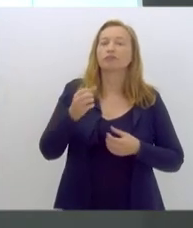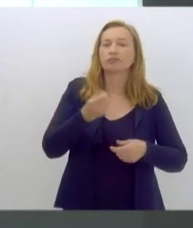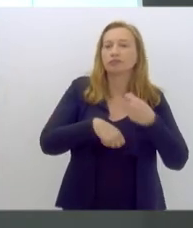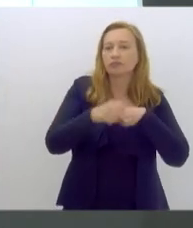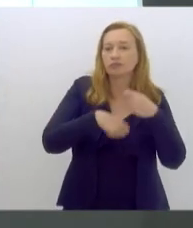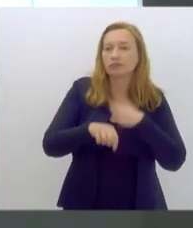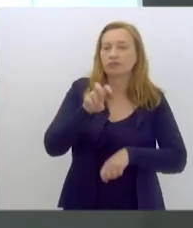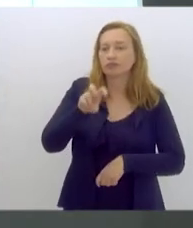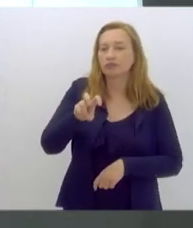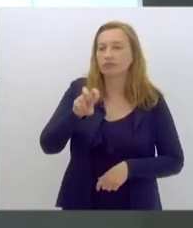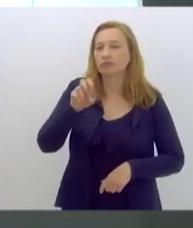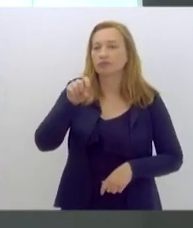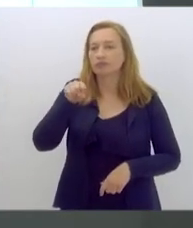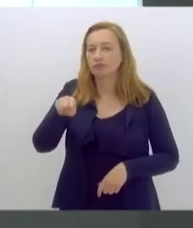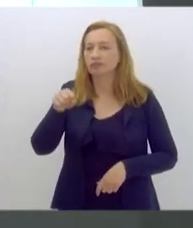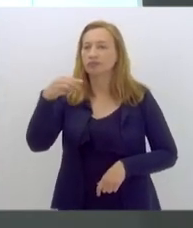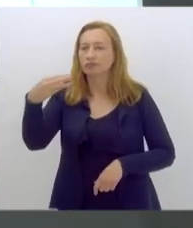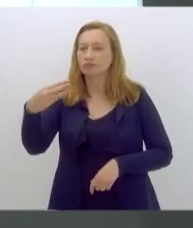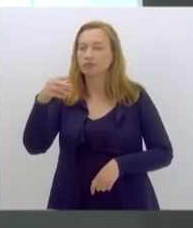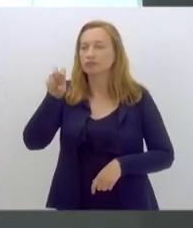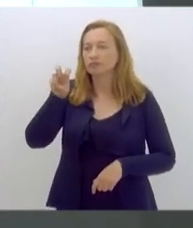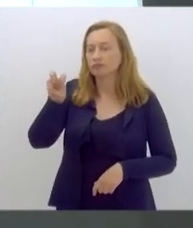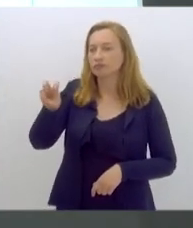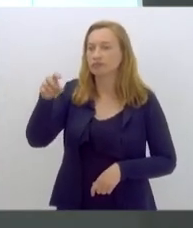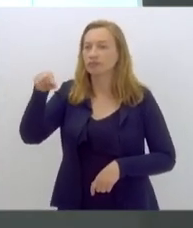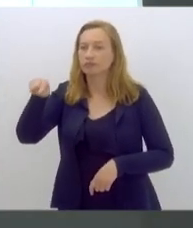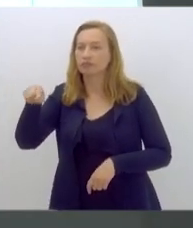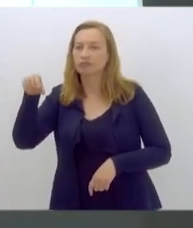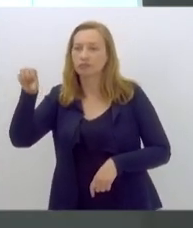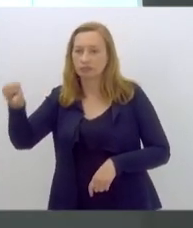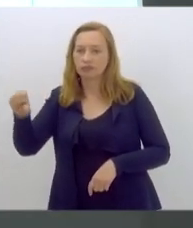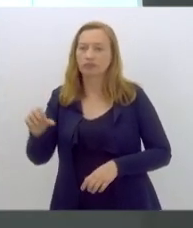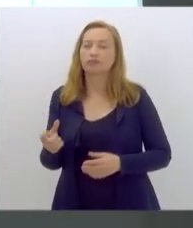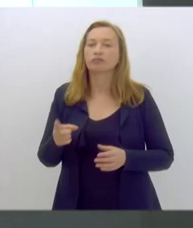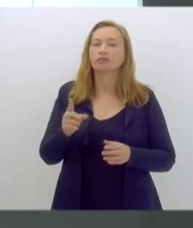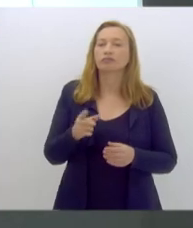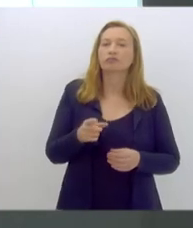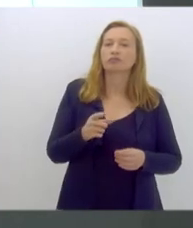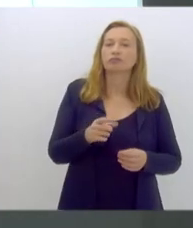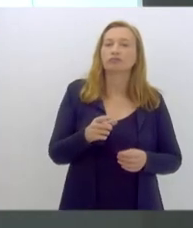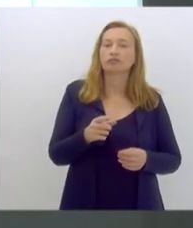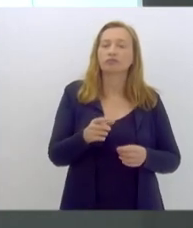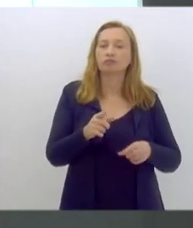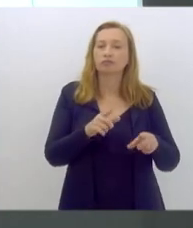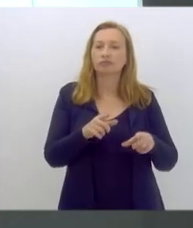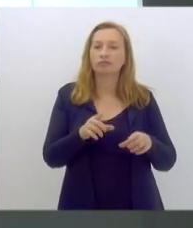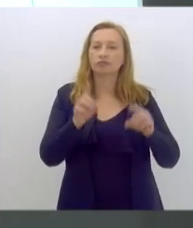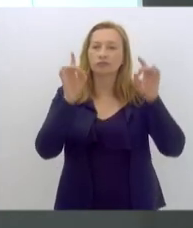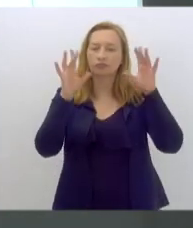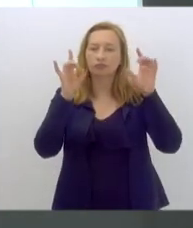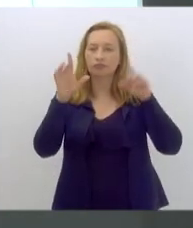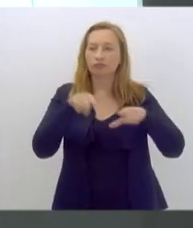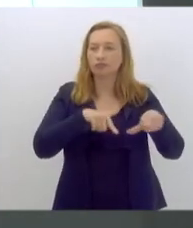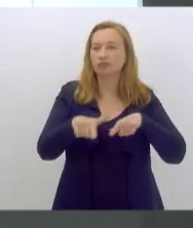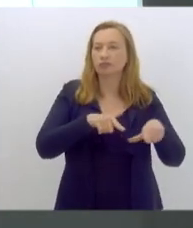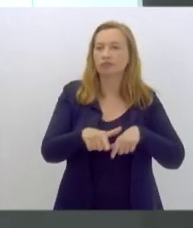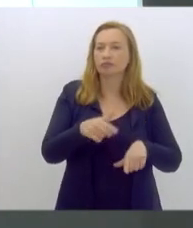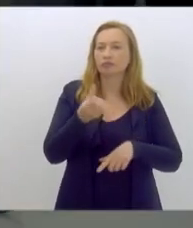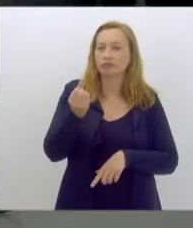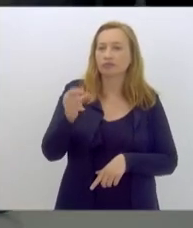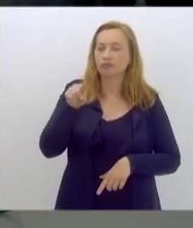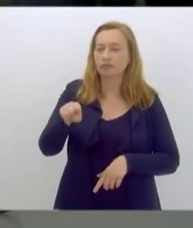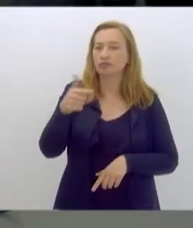5.9 encargos especiais tem uma redução de 6.26 para 5.79